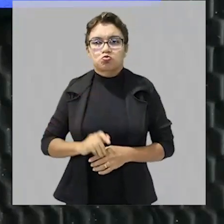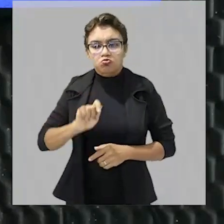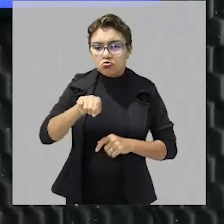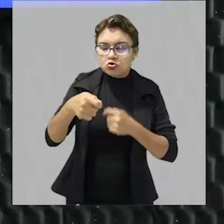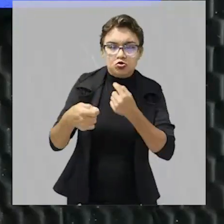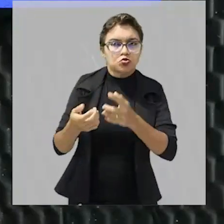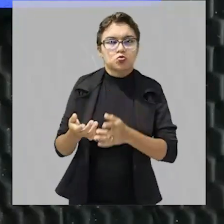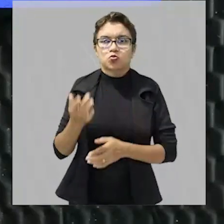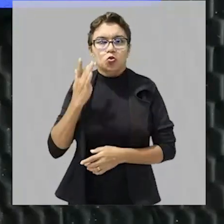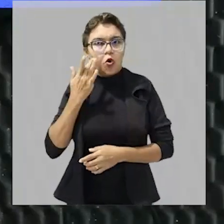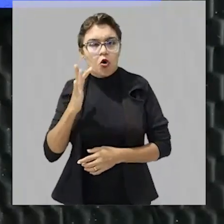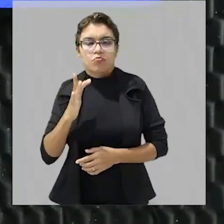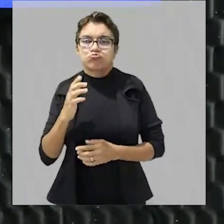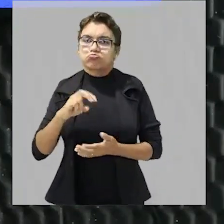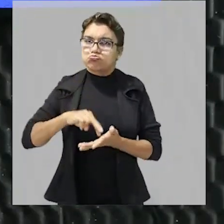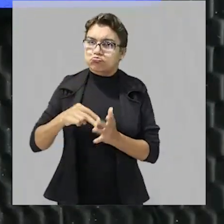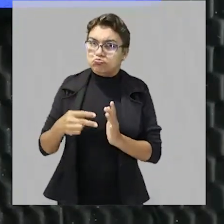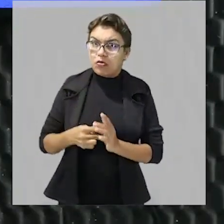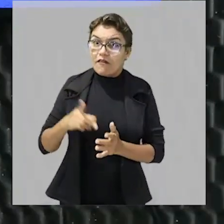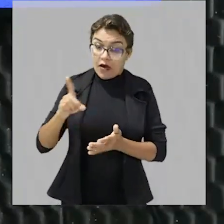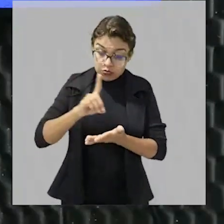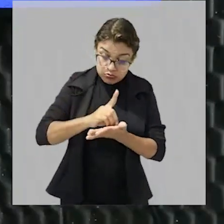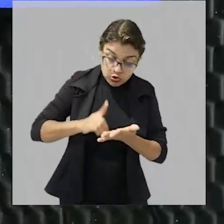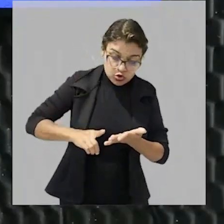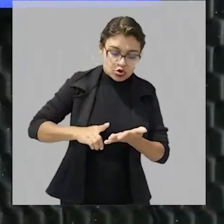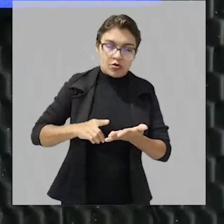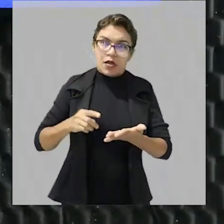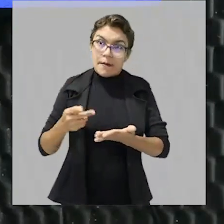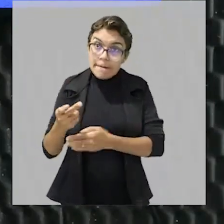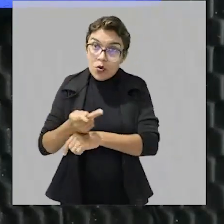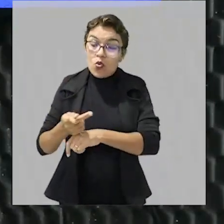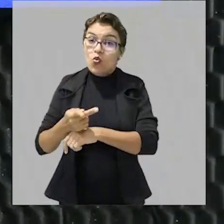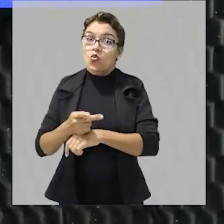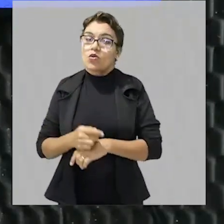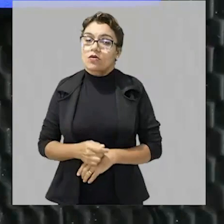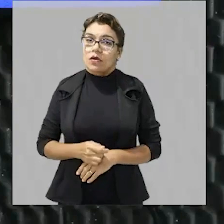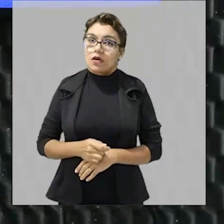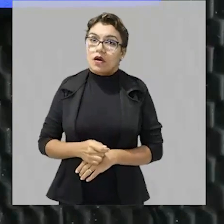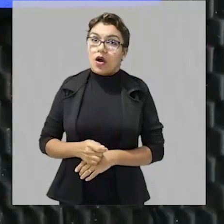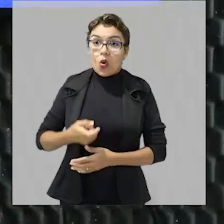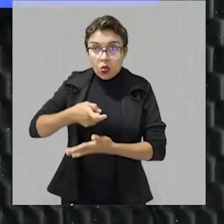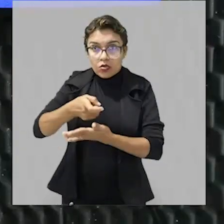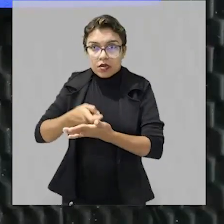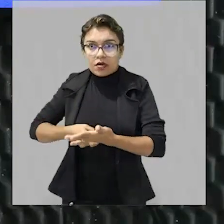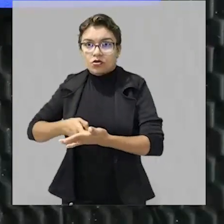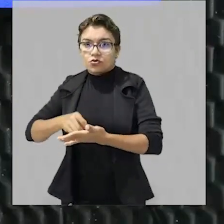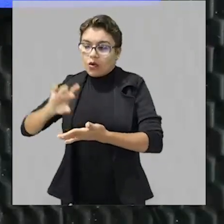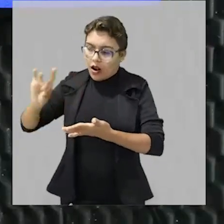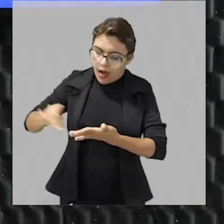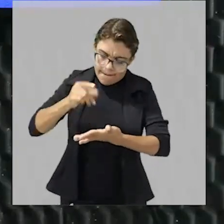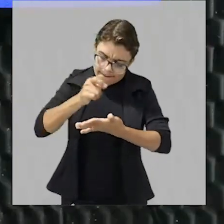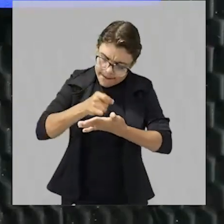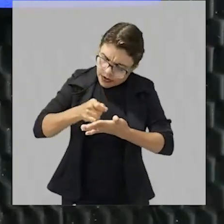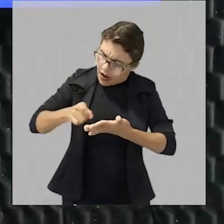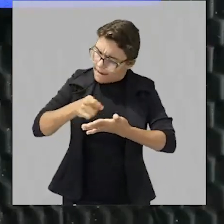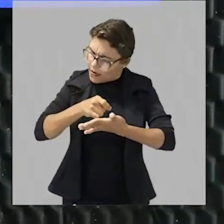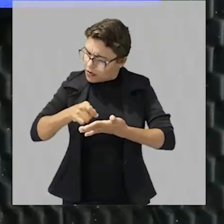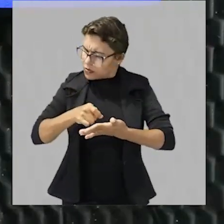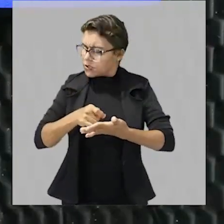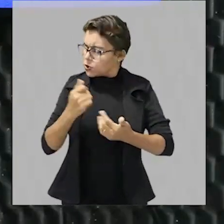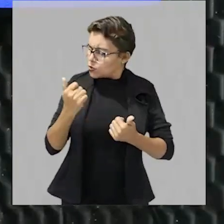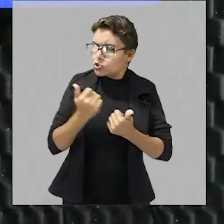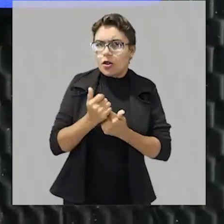eu paro novamente a aula para falar de leitura. Você já leu alguma coisa hoje? Leia um artigo, leia